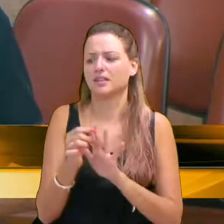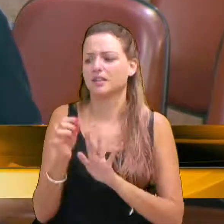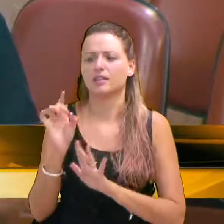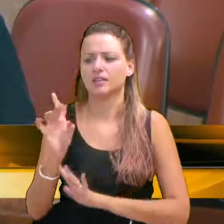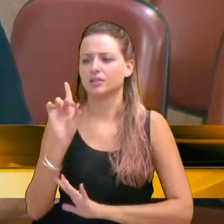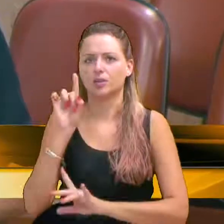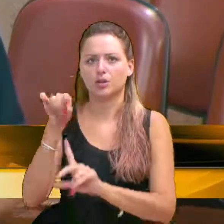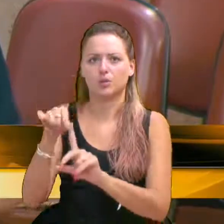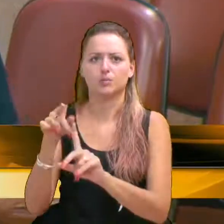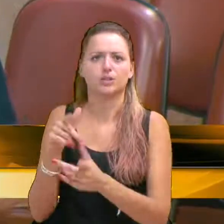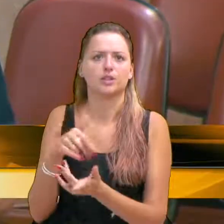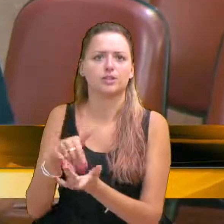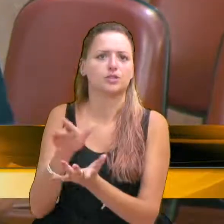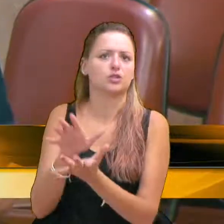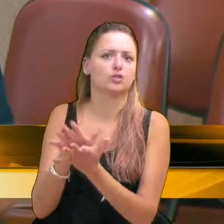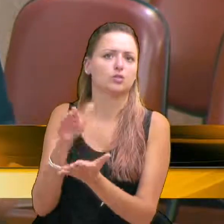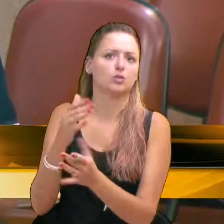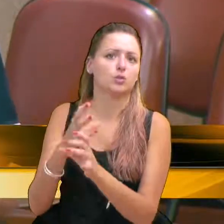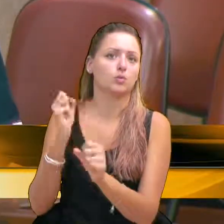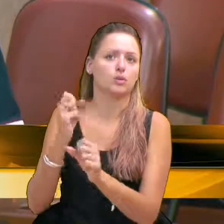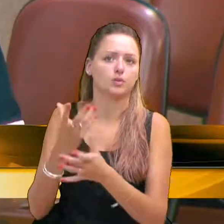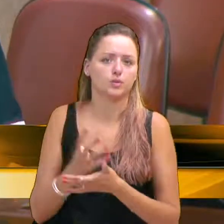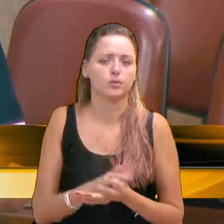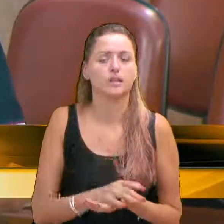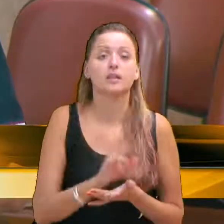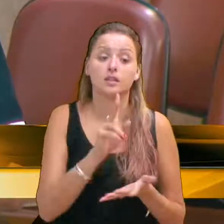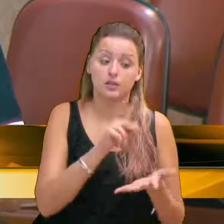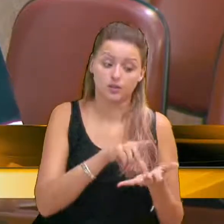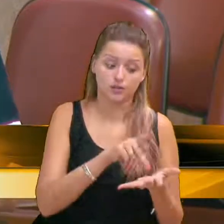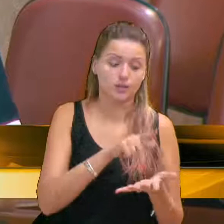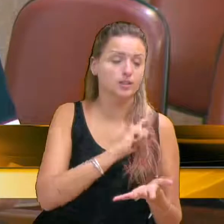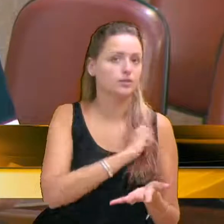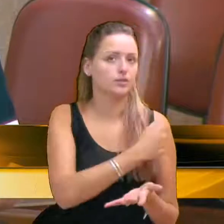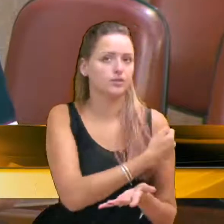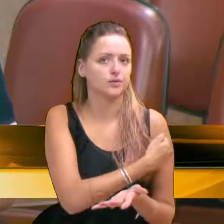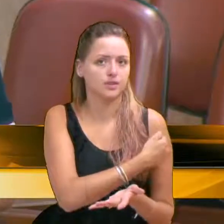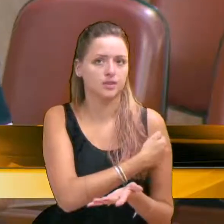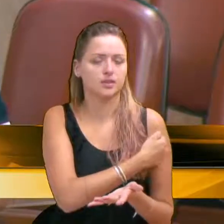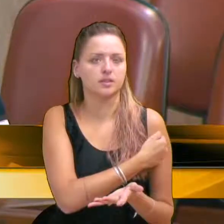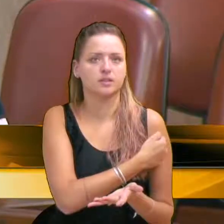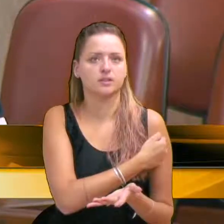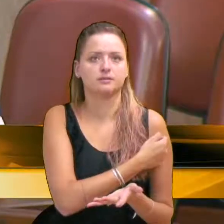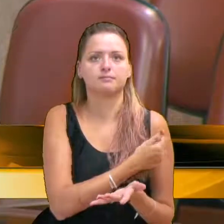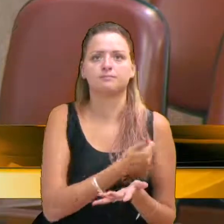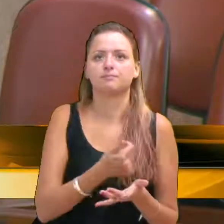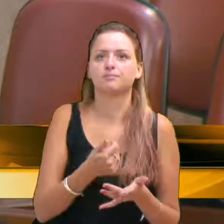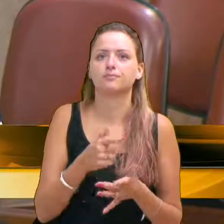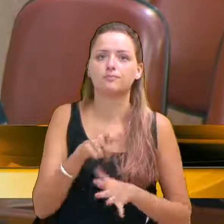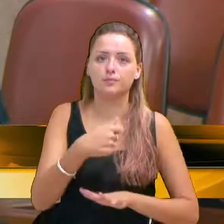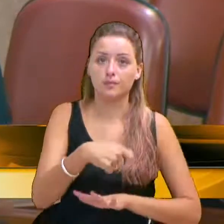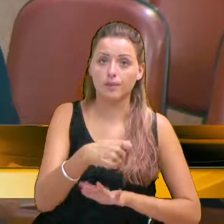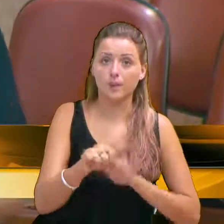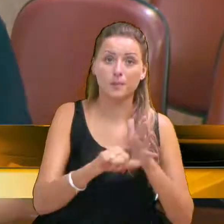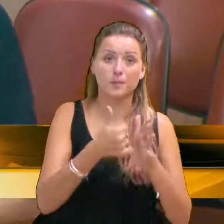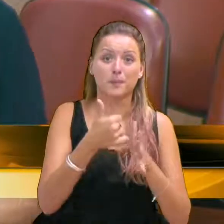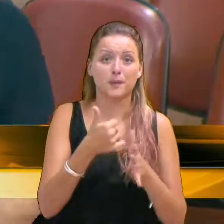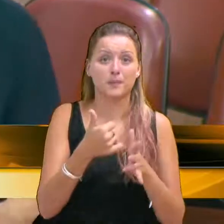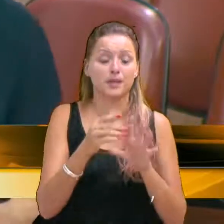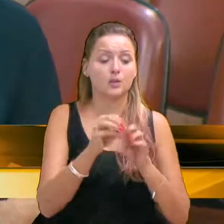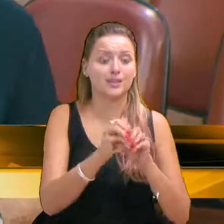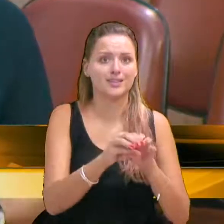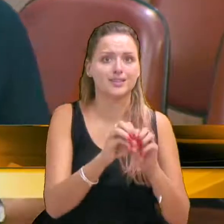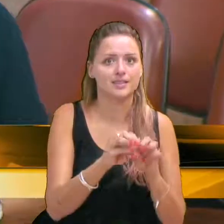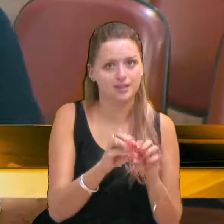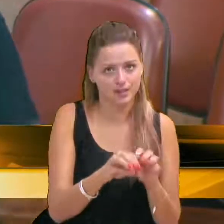objetivo senão arrecadar. E que as verdadeiras fiscalizações nas rodovias, primeiro seja no sentido